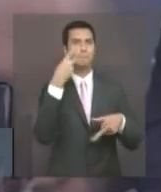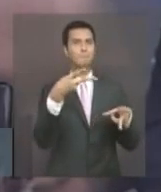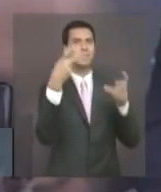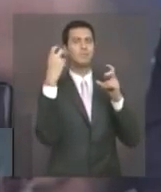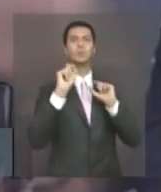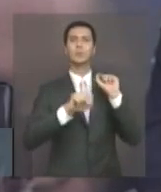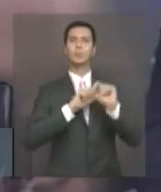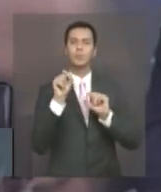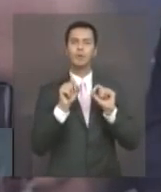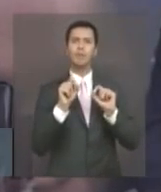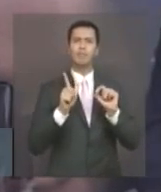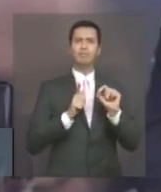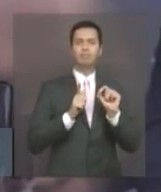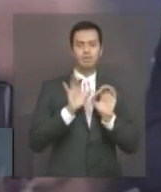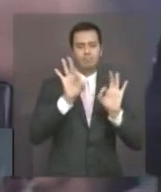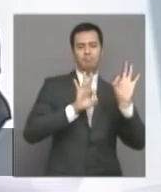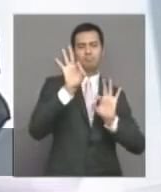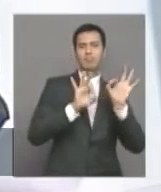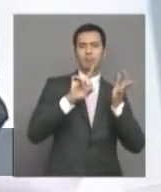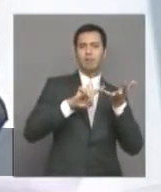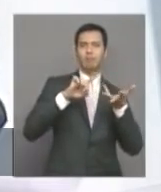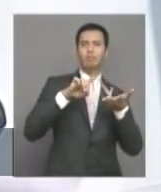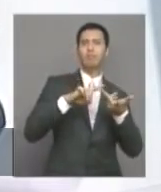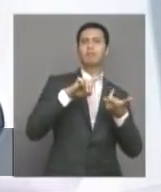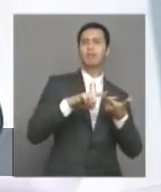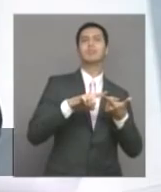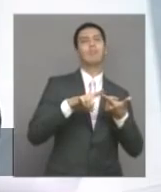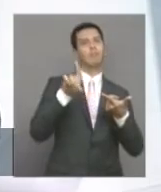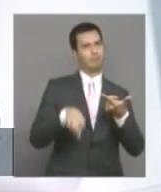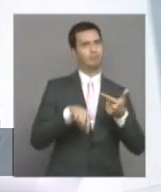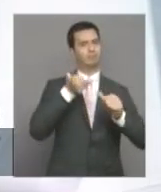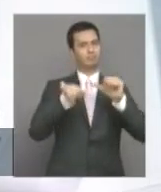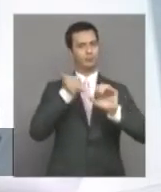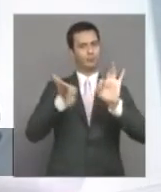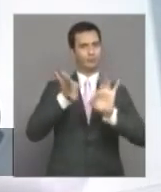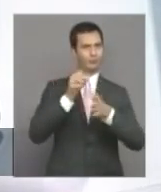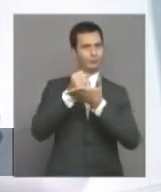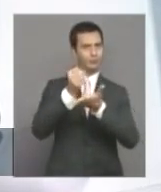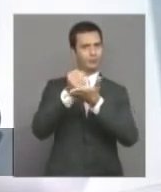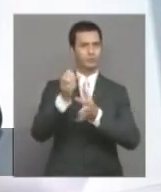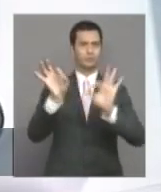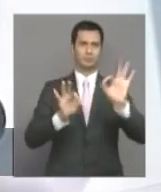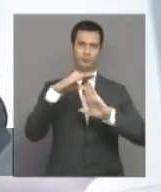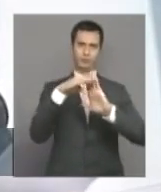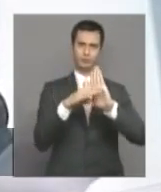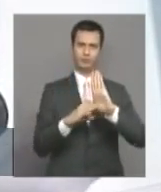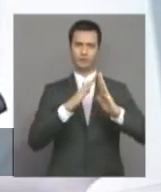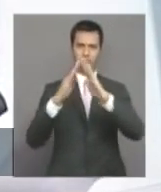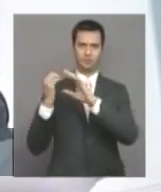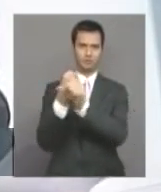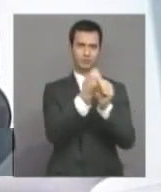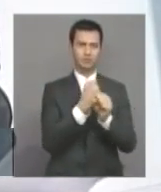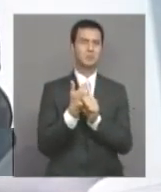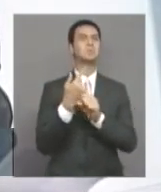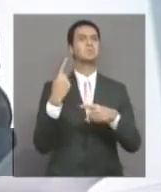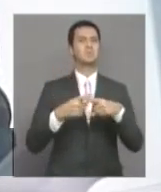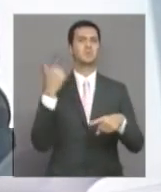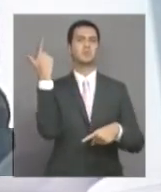que meras modificações de projetos do Minha Casa Minha Vida. Significam, sim, um ganho ainda maior em qualidade de